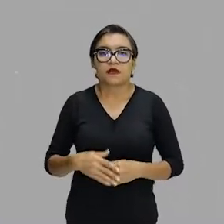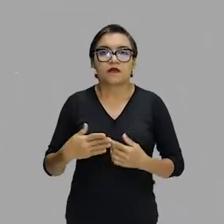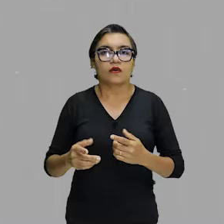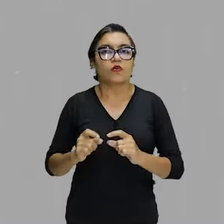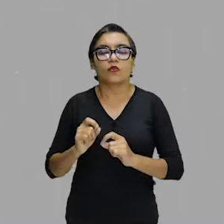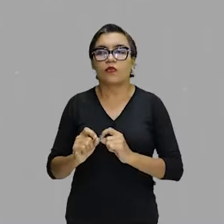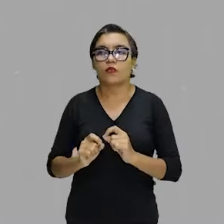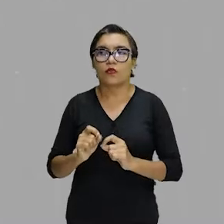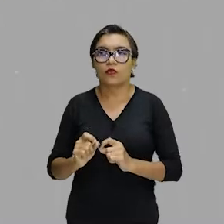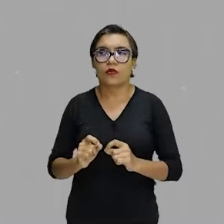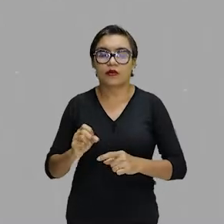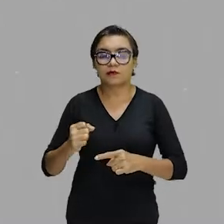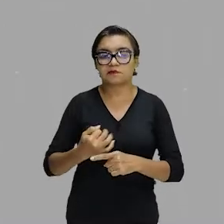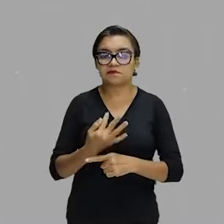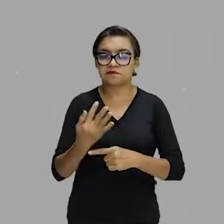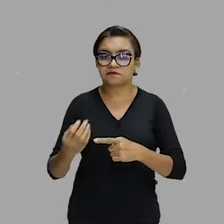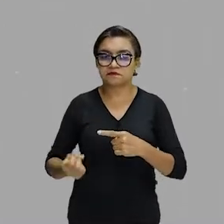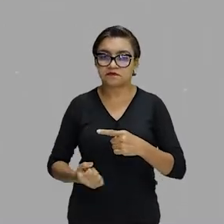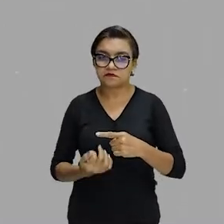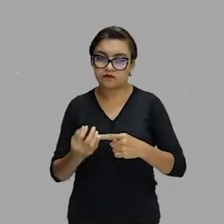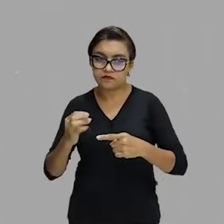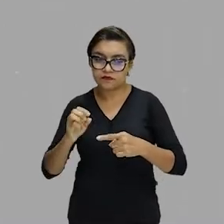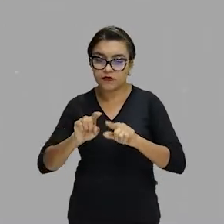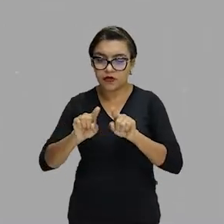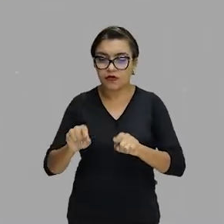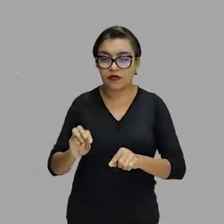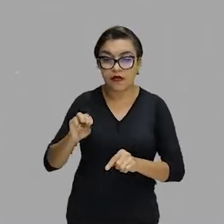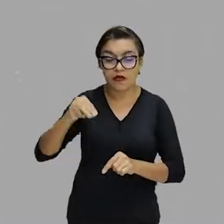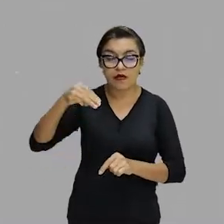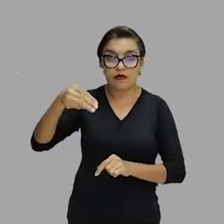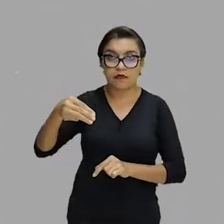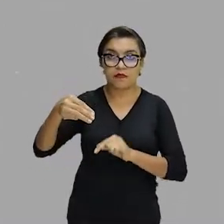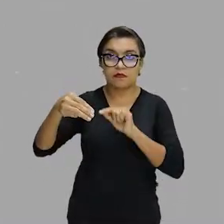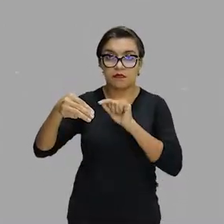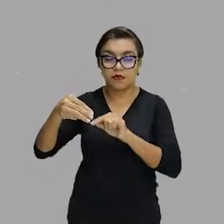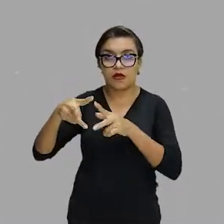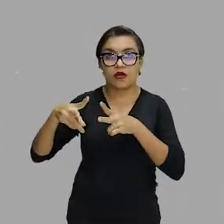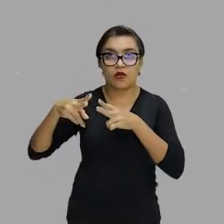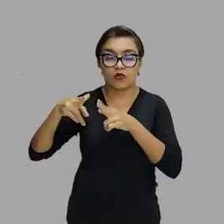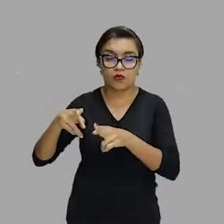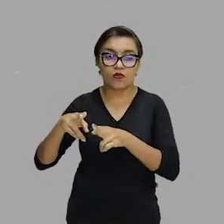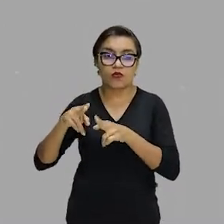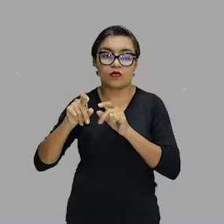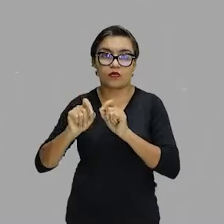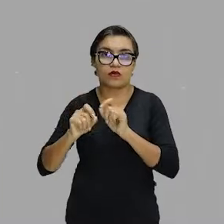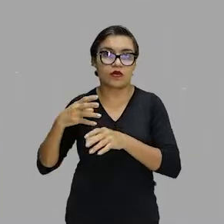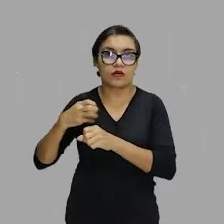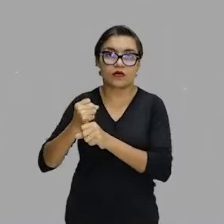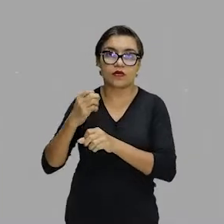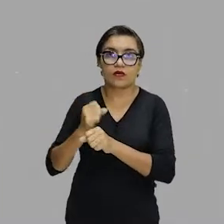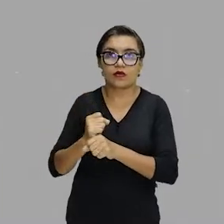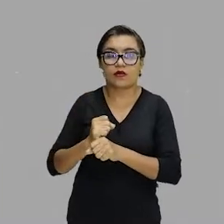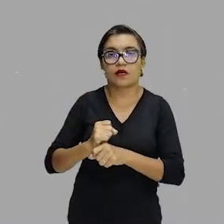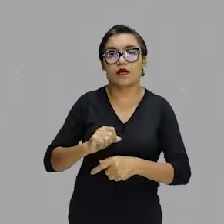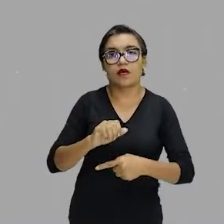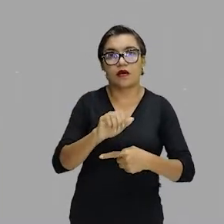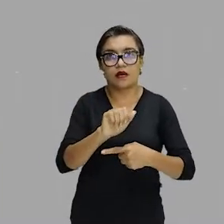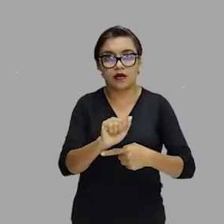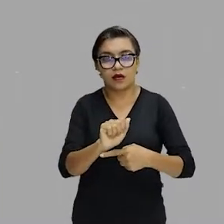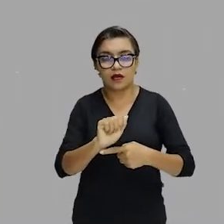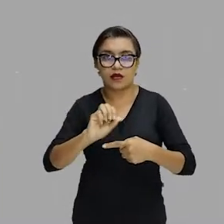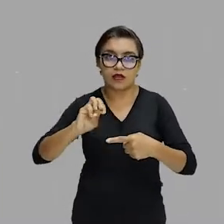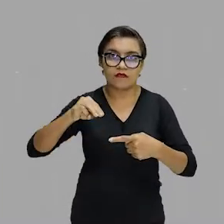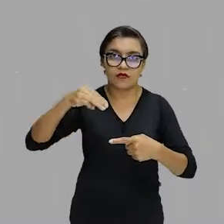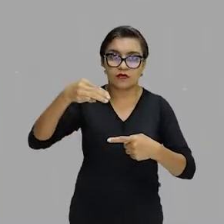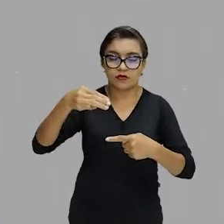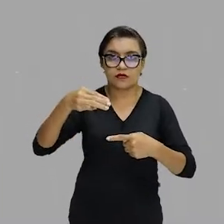eu tiver essa divisão elevado a um expoente m, é a mesma coisa de eu calcular o A elevado a m